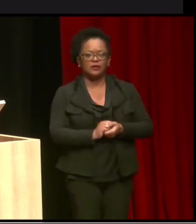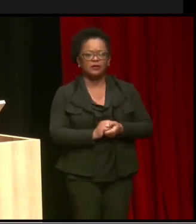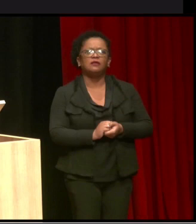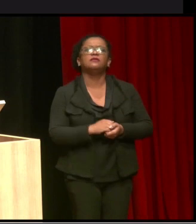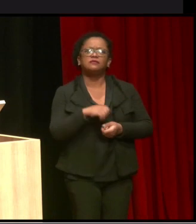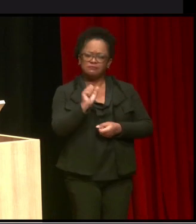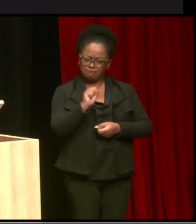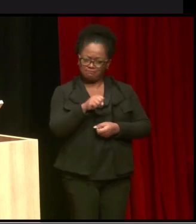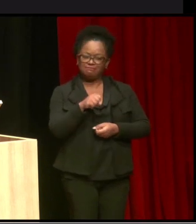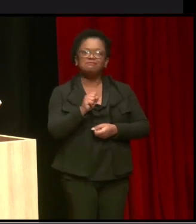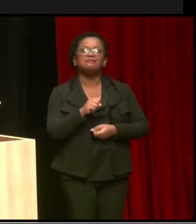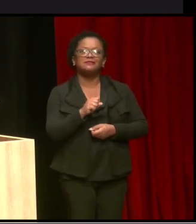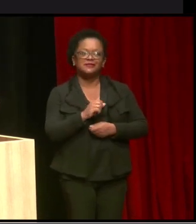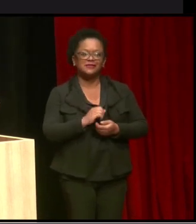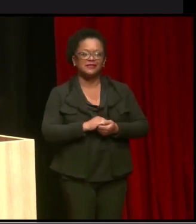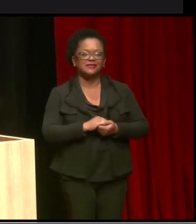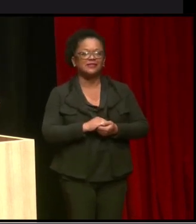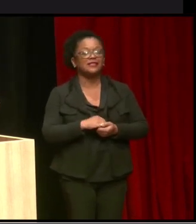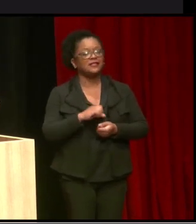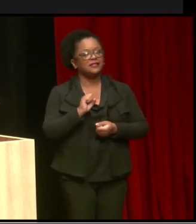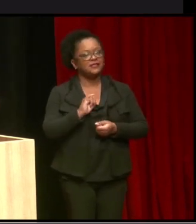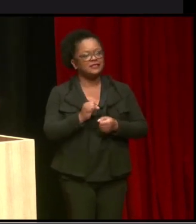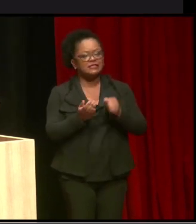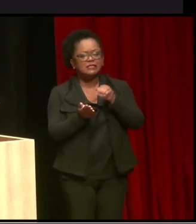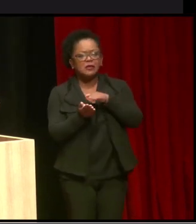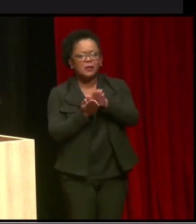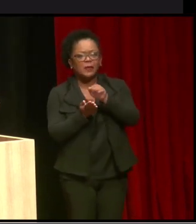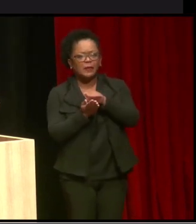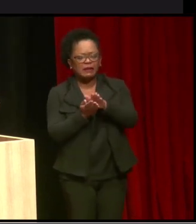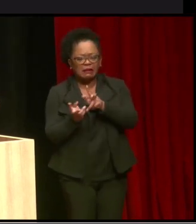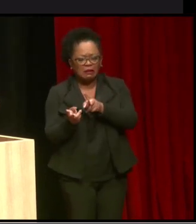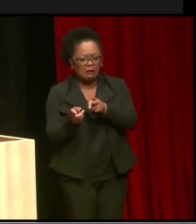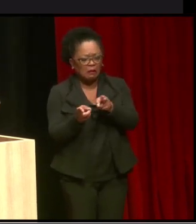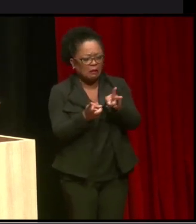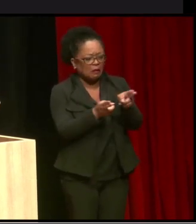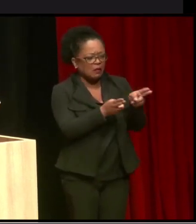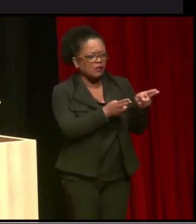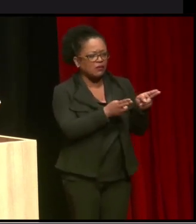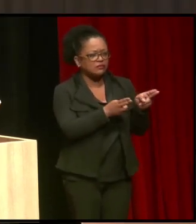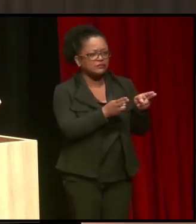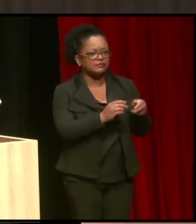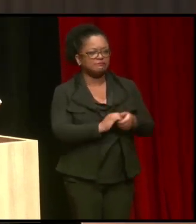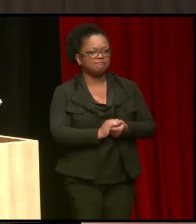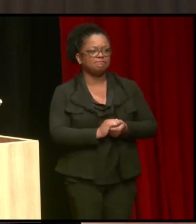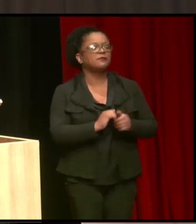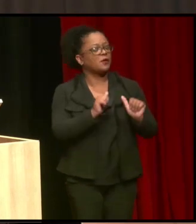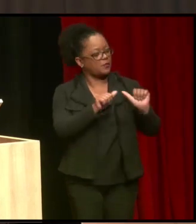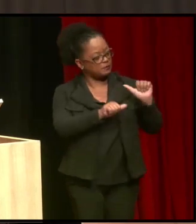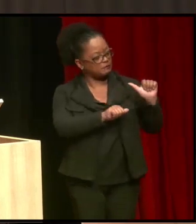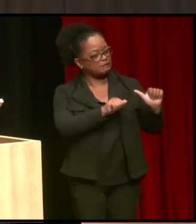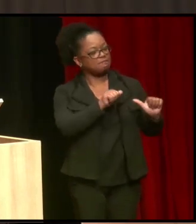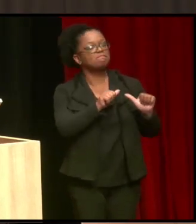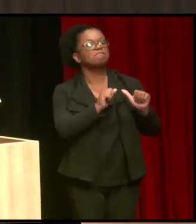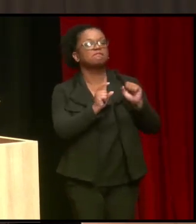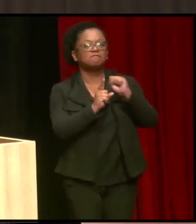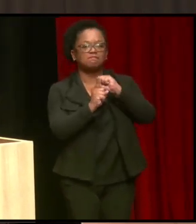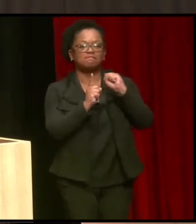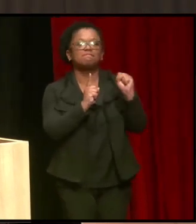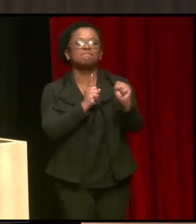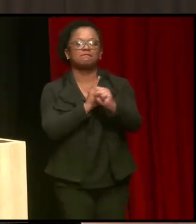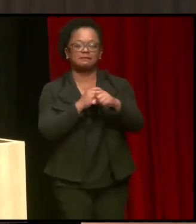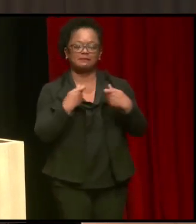deve. Se é para publicar a Bíblia e ficar tudo igual, tem que mudar a sociedade, não tem que